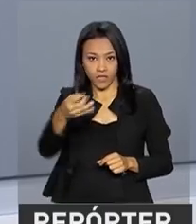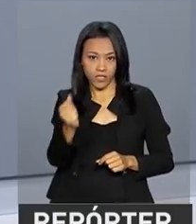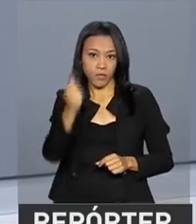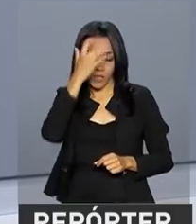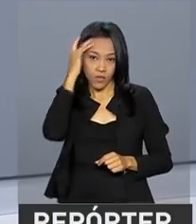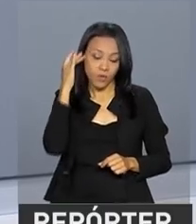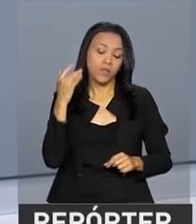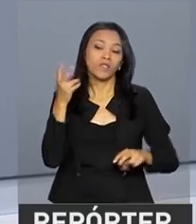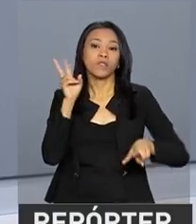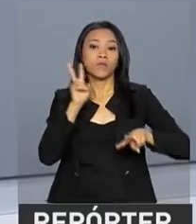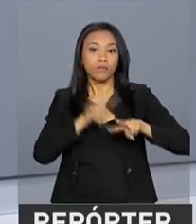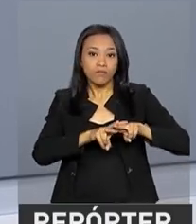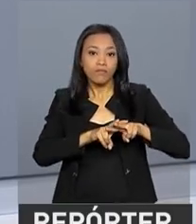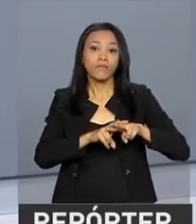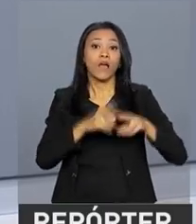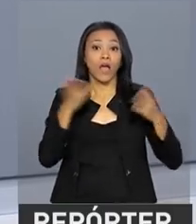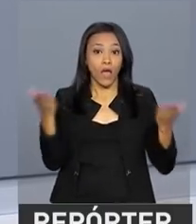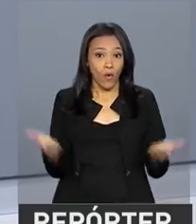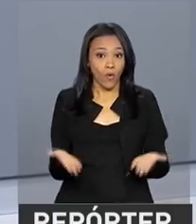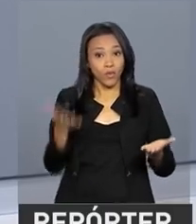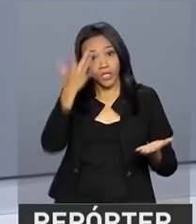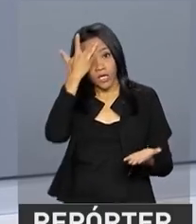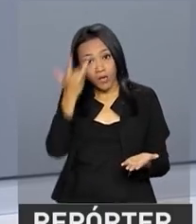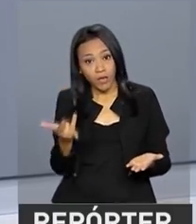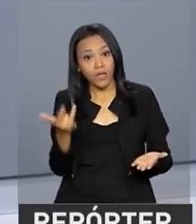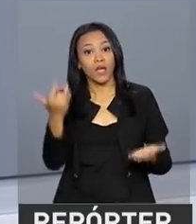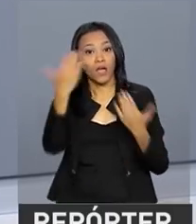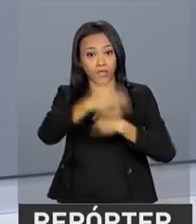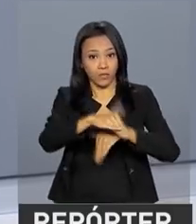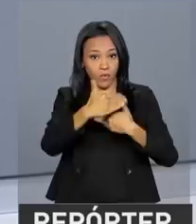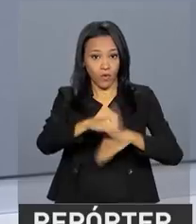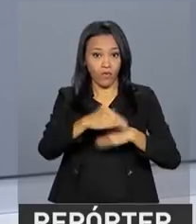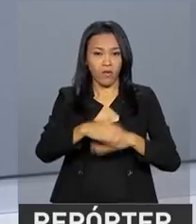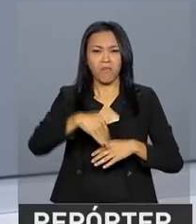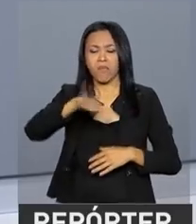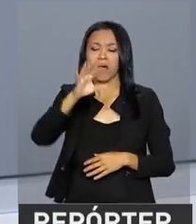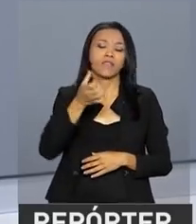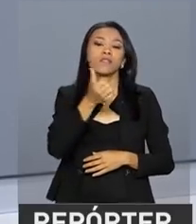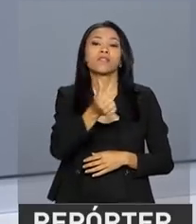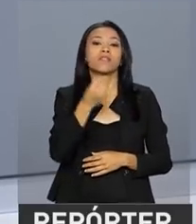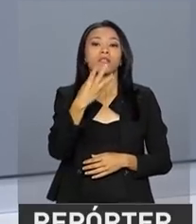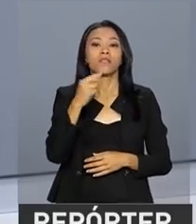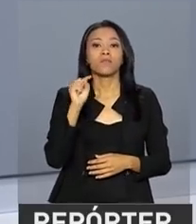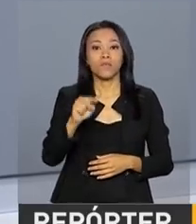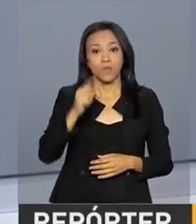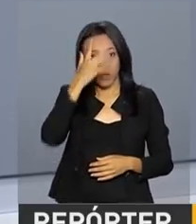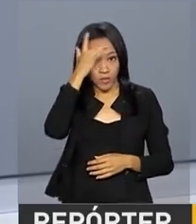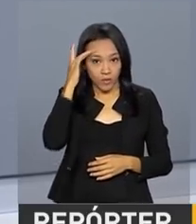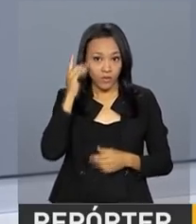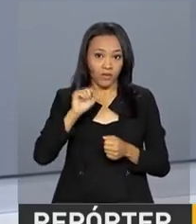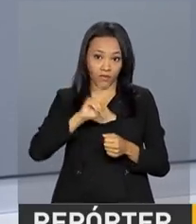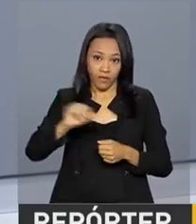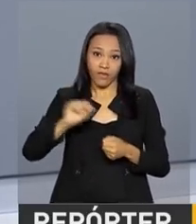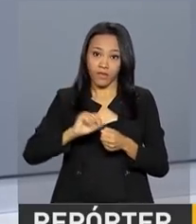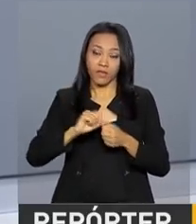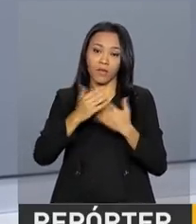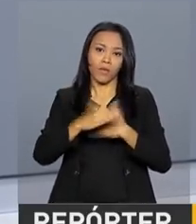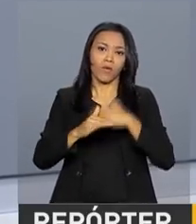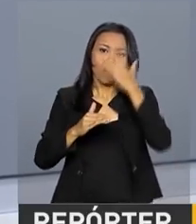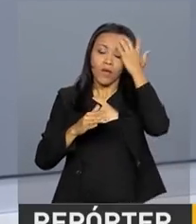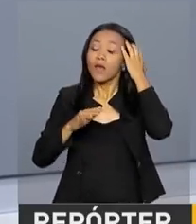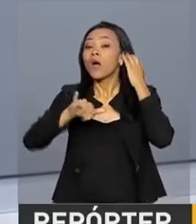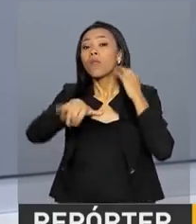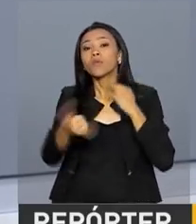serão aplicadas hoje e amanhã para mais de 63 mil candidatos em todo o país o exame é para quem não teve a oportunidade